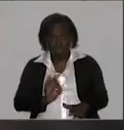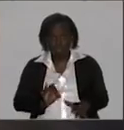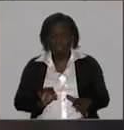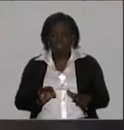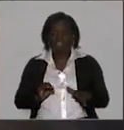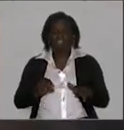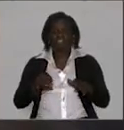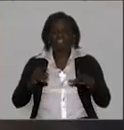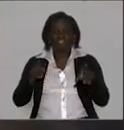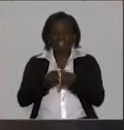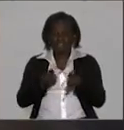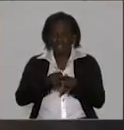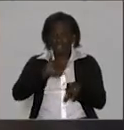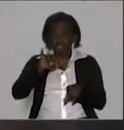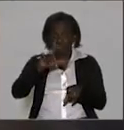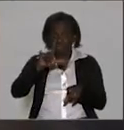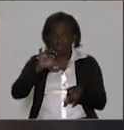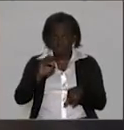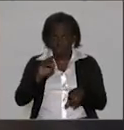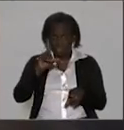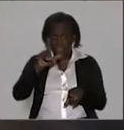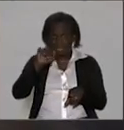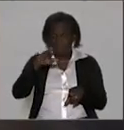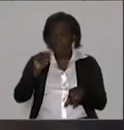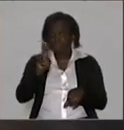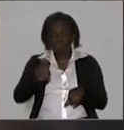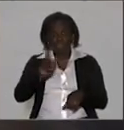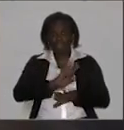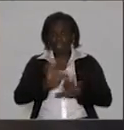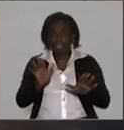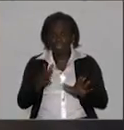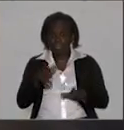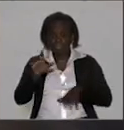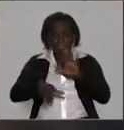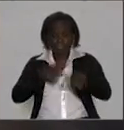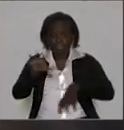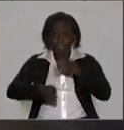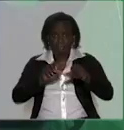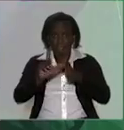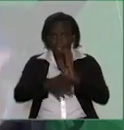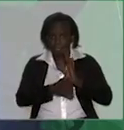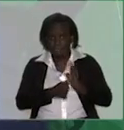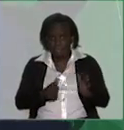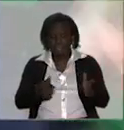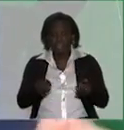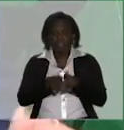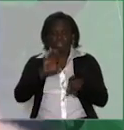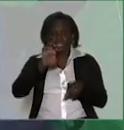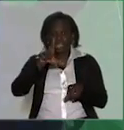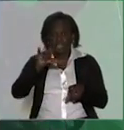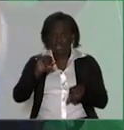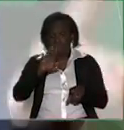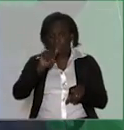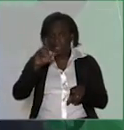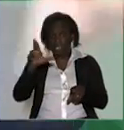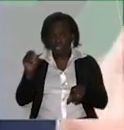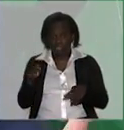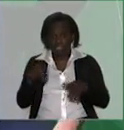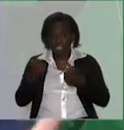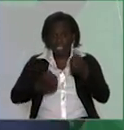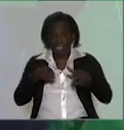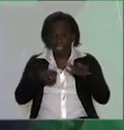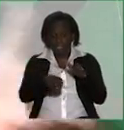foi demolida. Entre o Maracanã o Júlio Delamare não é mais utilizado porque não sucatearam. O Célio de Barros não é mais utilizado, virou um